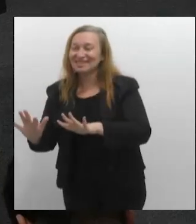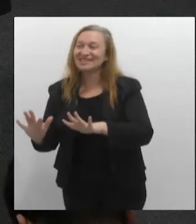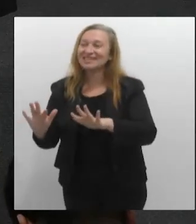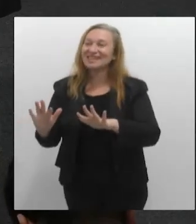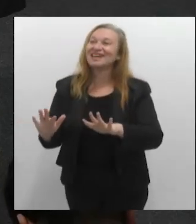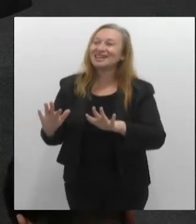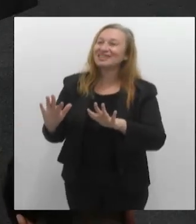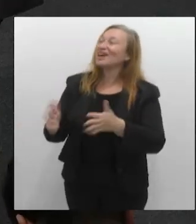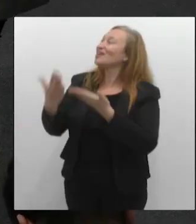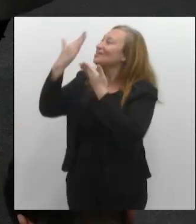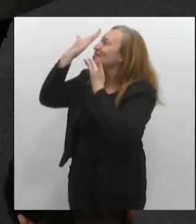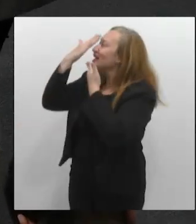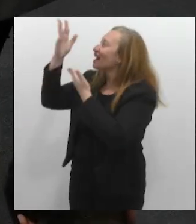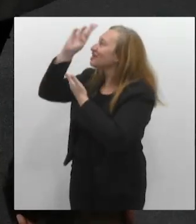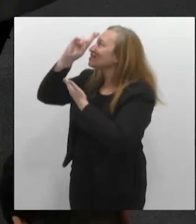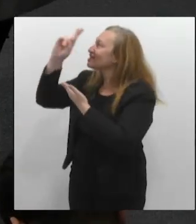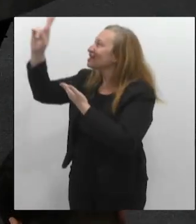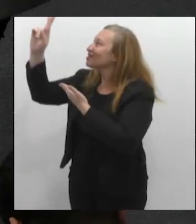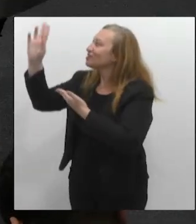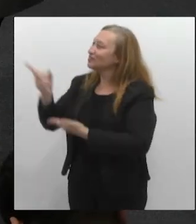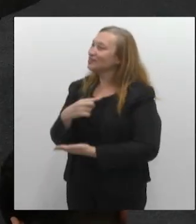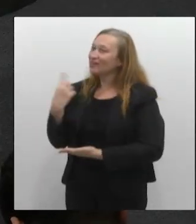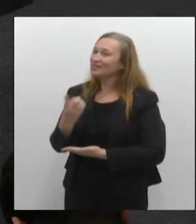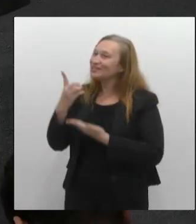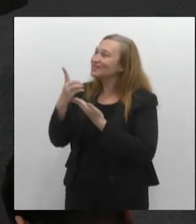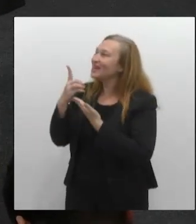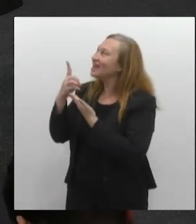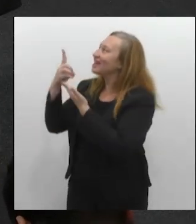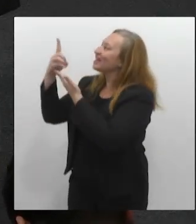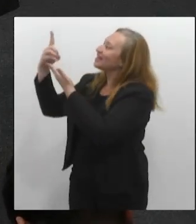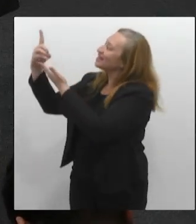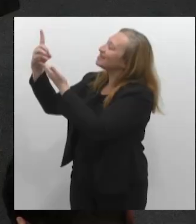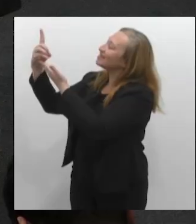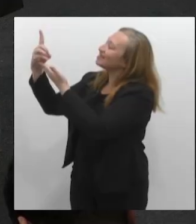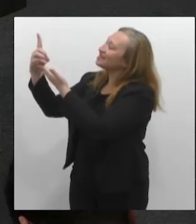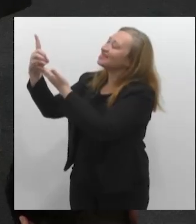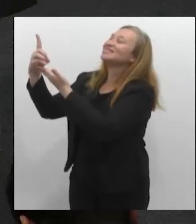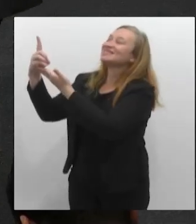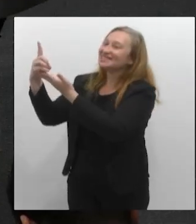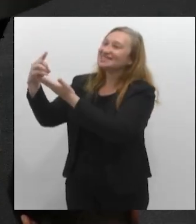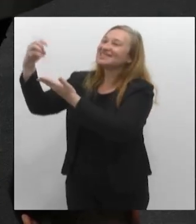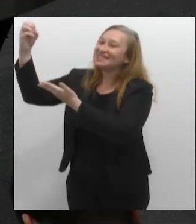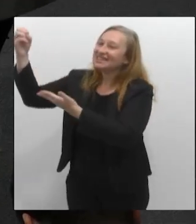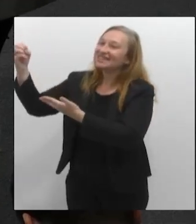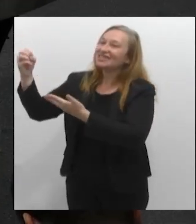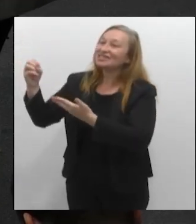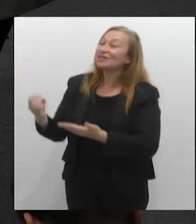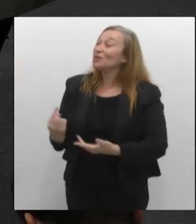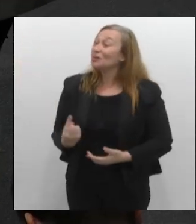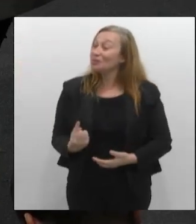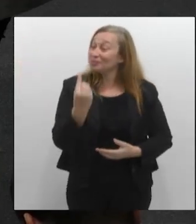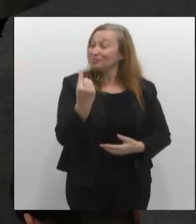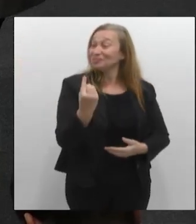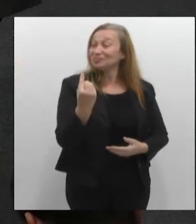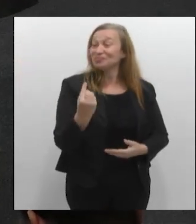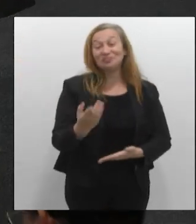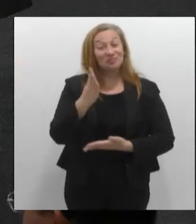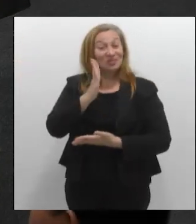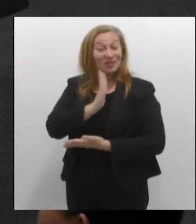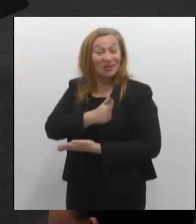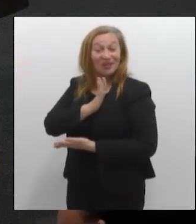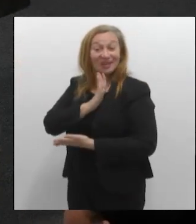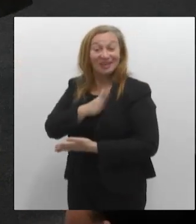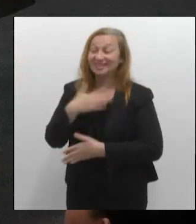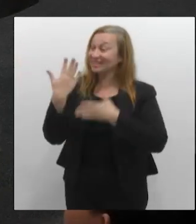benefícios, obrigado, Senhor e nosso Deus. Um jubileu